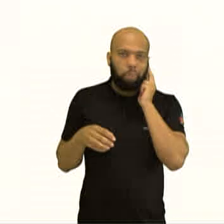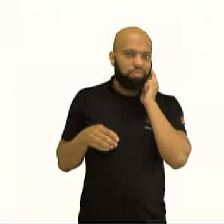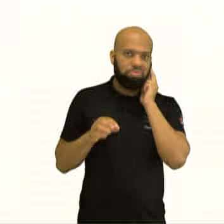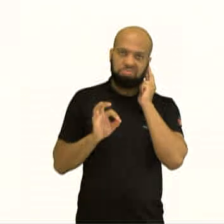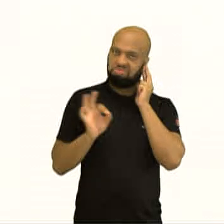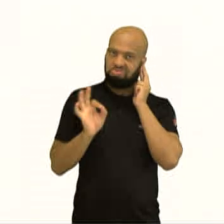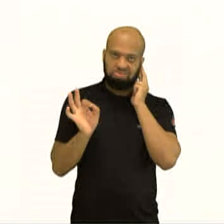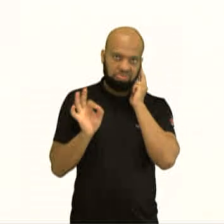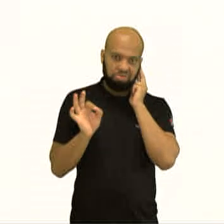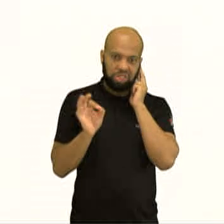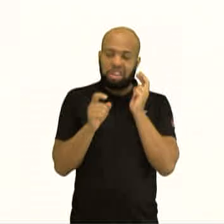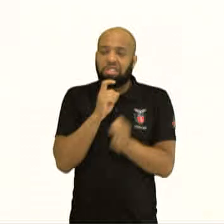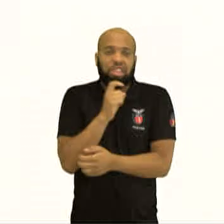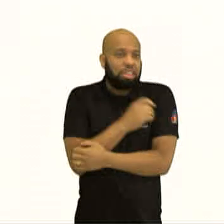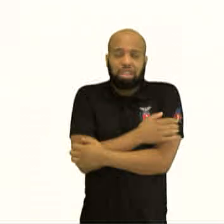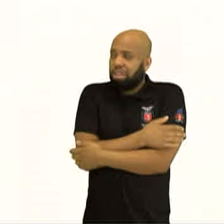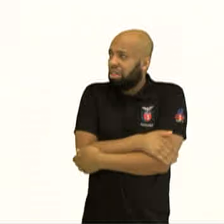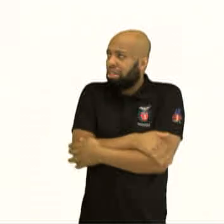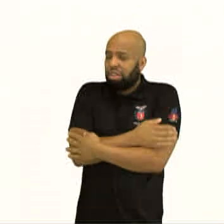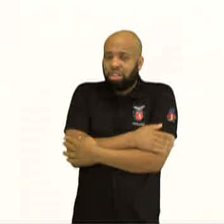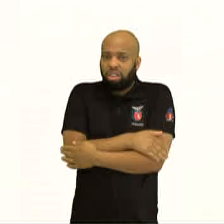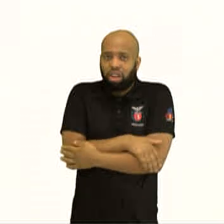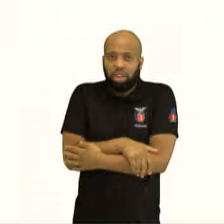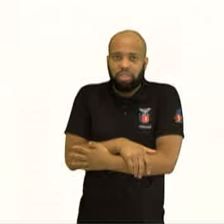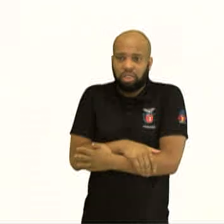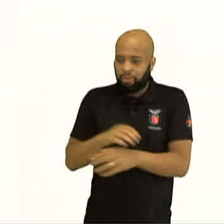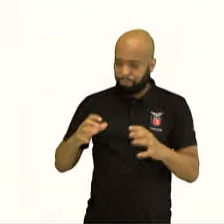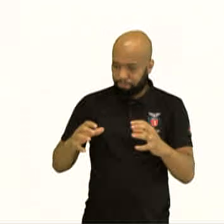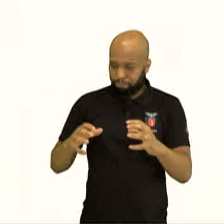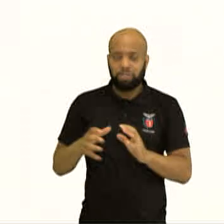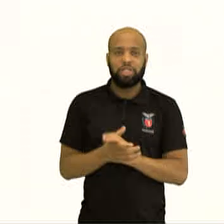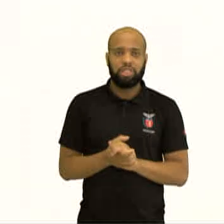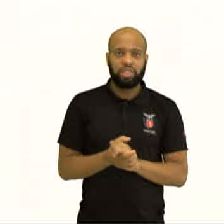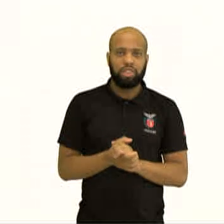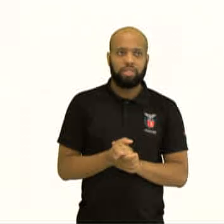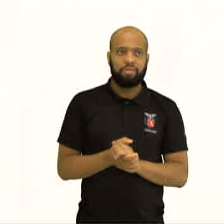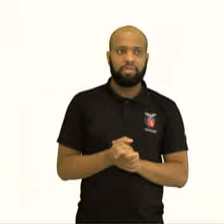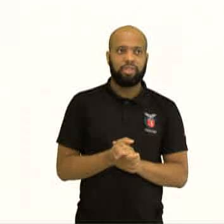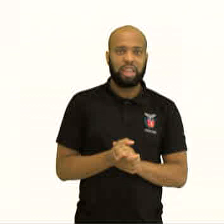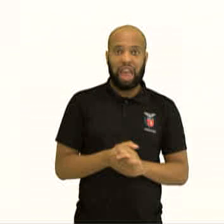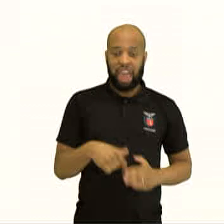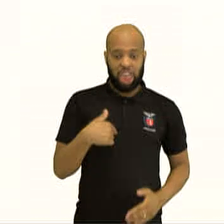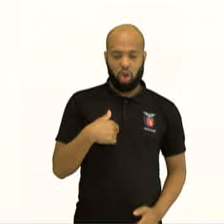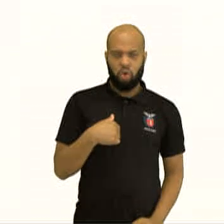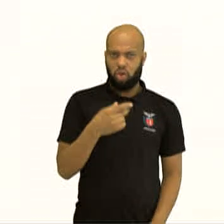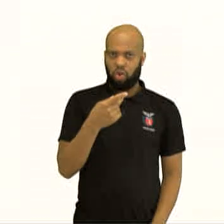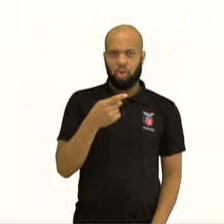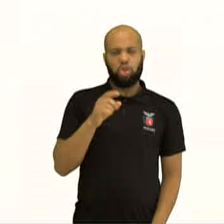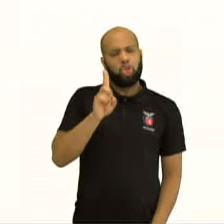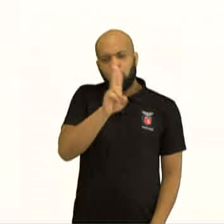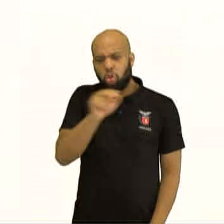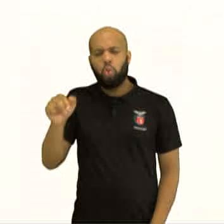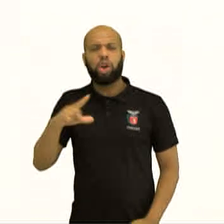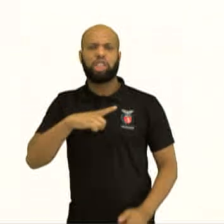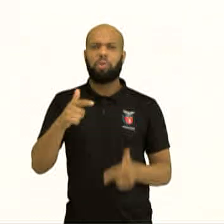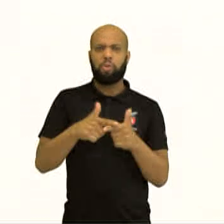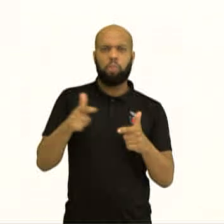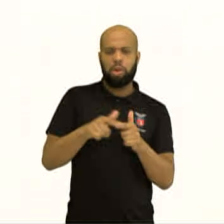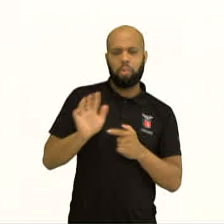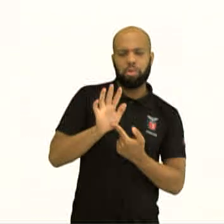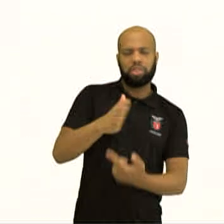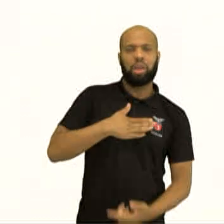frio. Eu, que nunca menti minha idade, menti a idade dela. Não queria viver